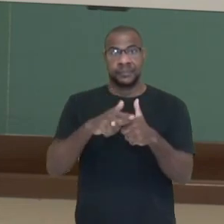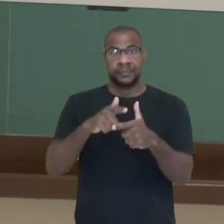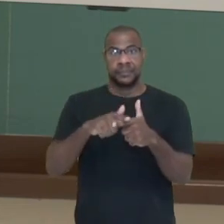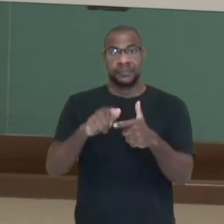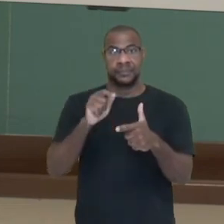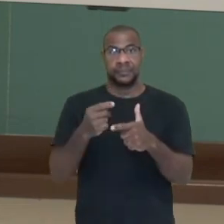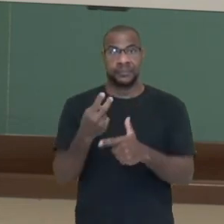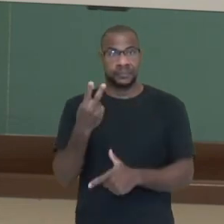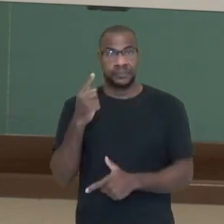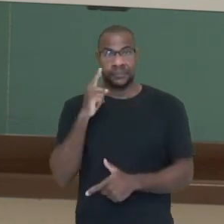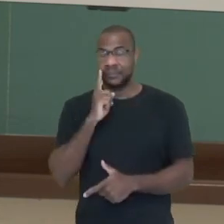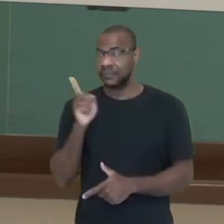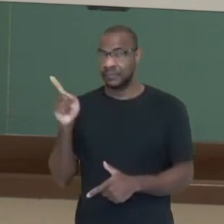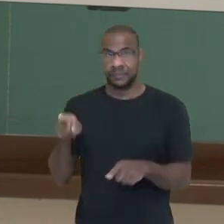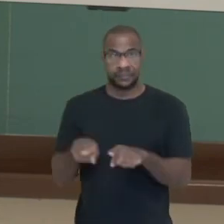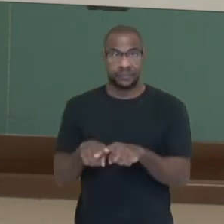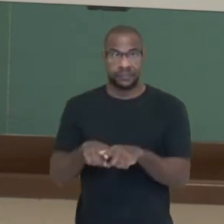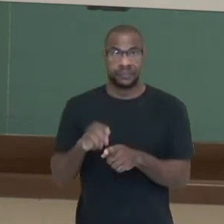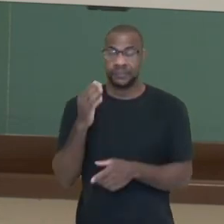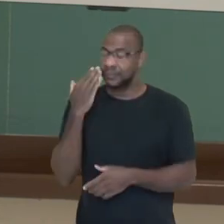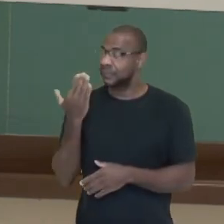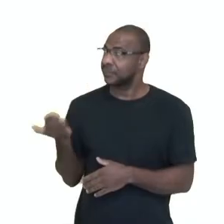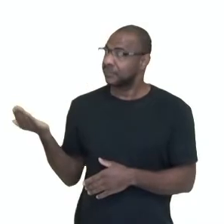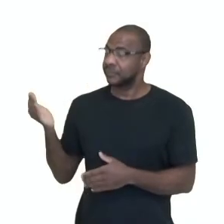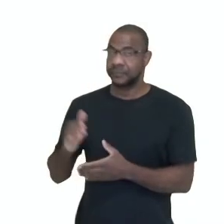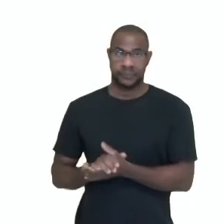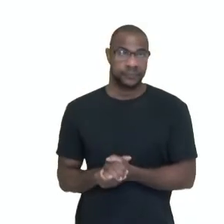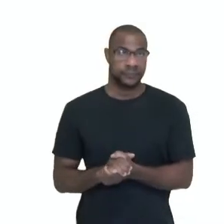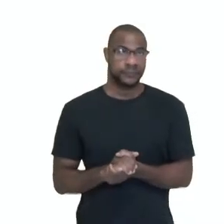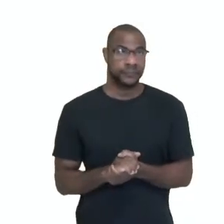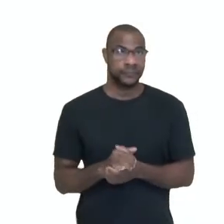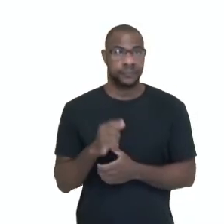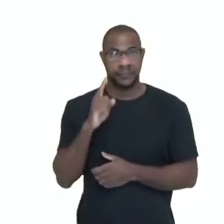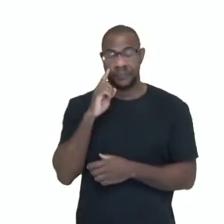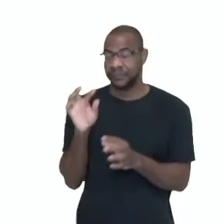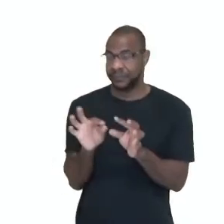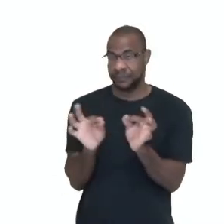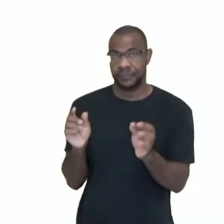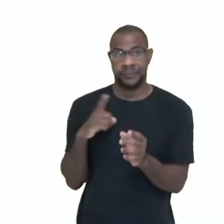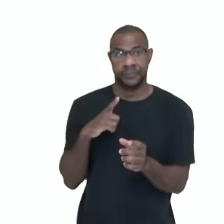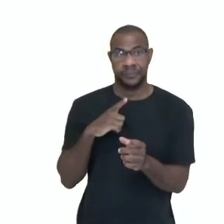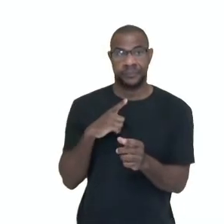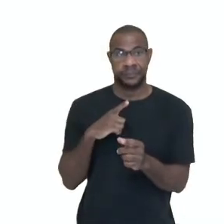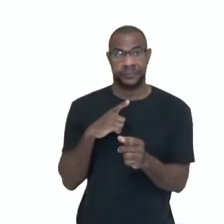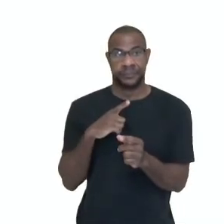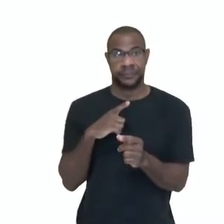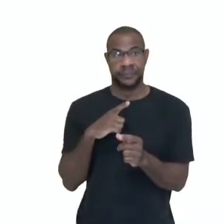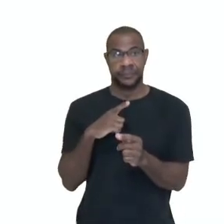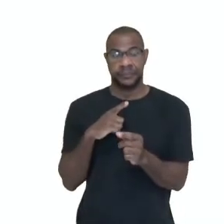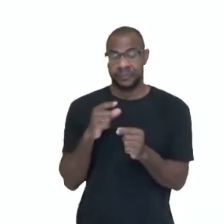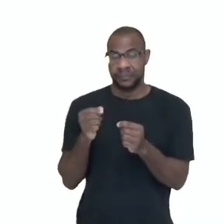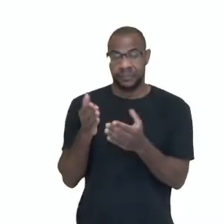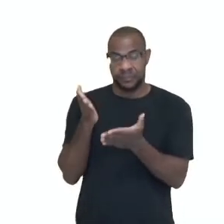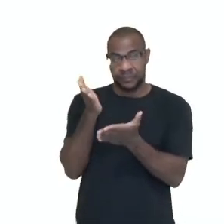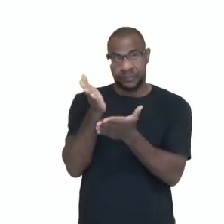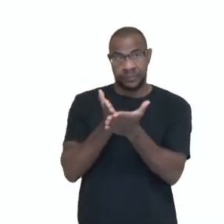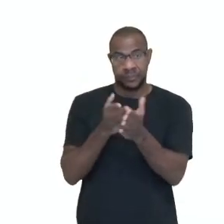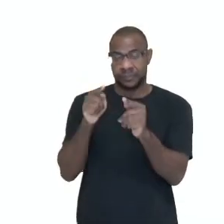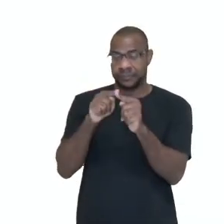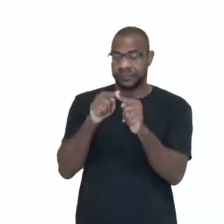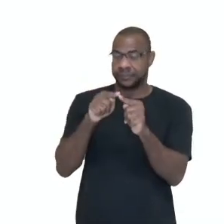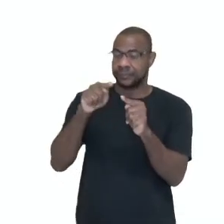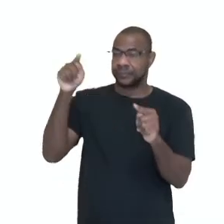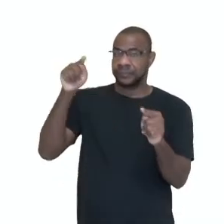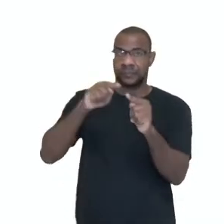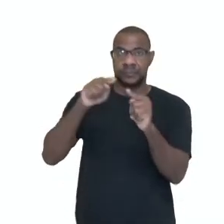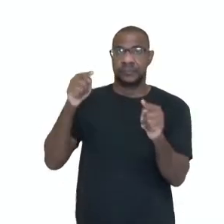metade da área de um retângulo ou de um quadrado. Simplesmente, se eu divido o quadrado ao meio, eu